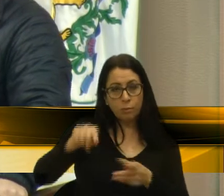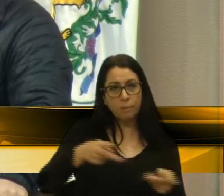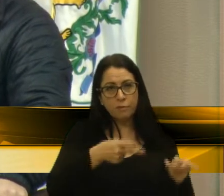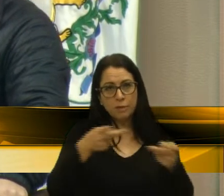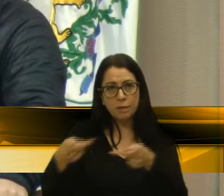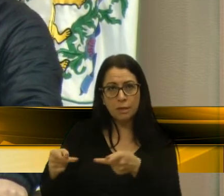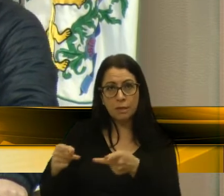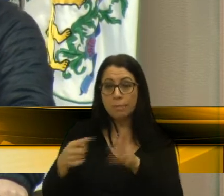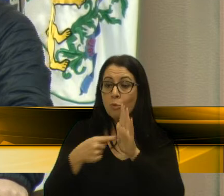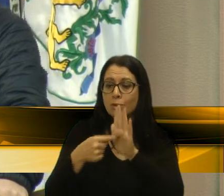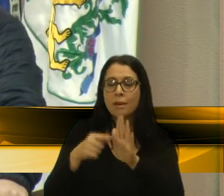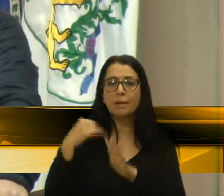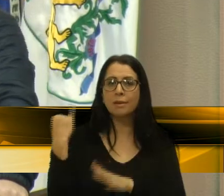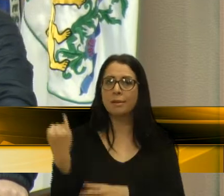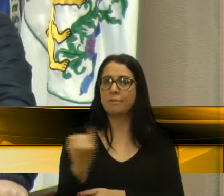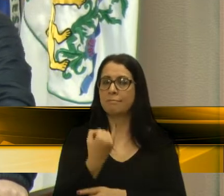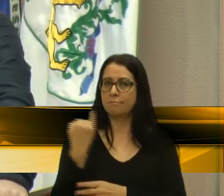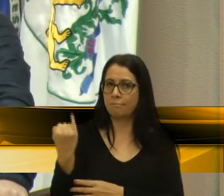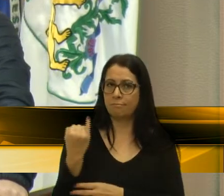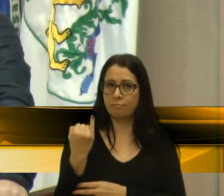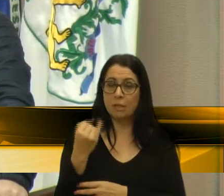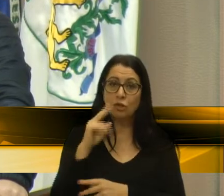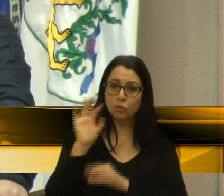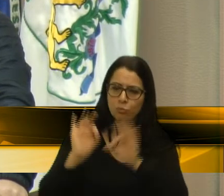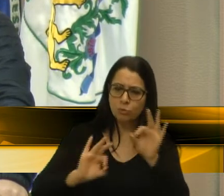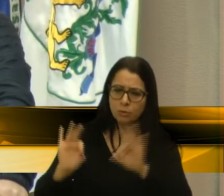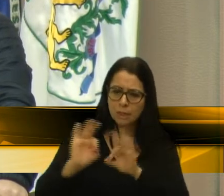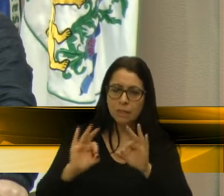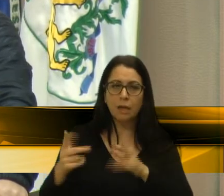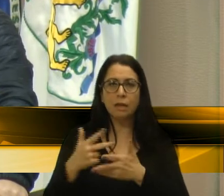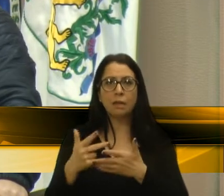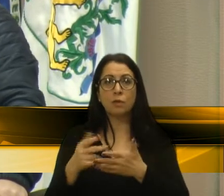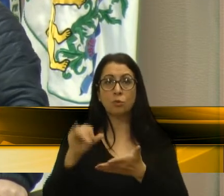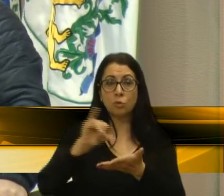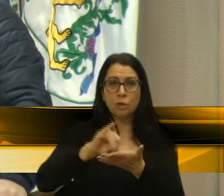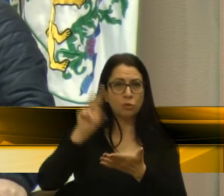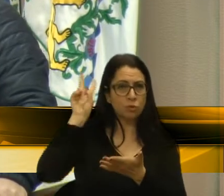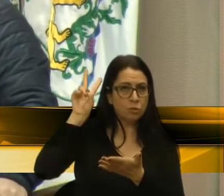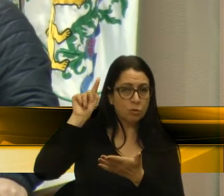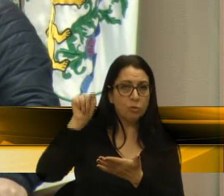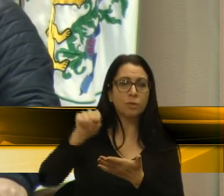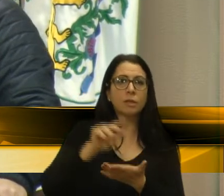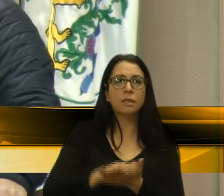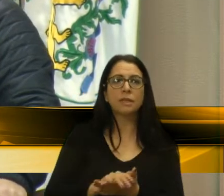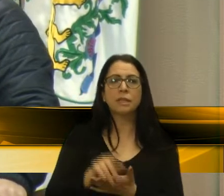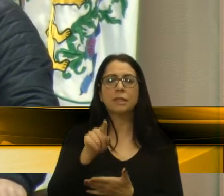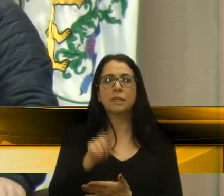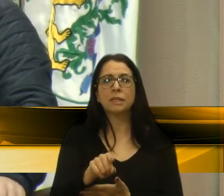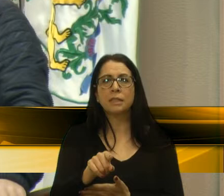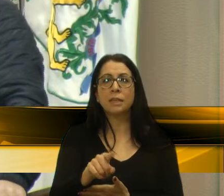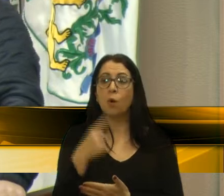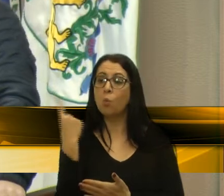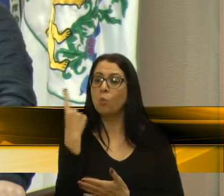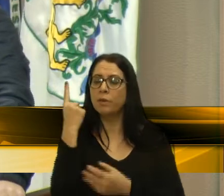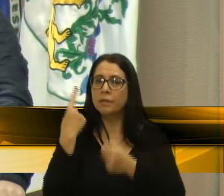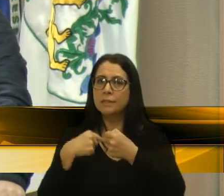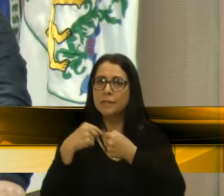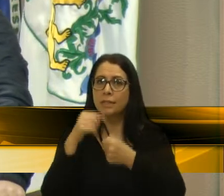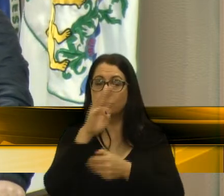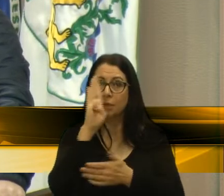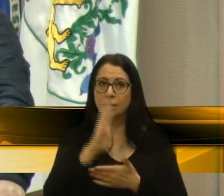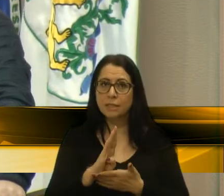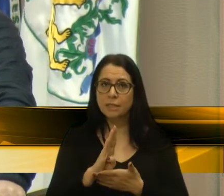mostrar a importância de revitalizar o centro histórico da única cidade brasileira